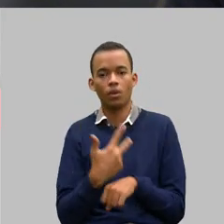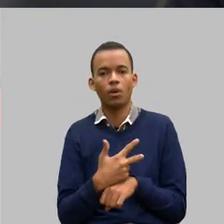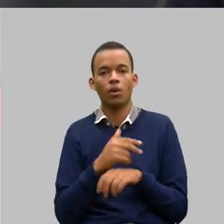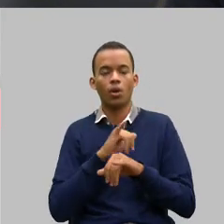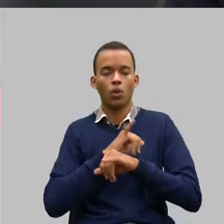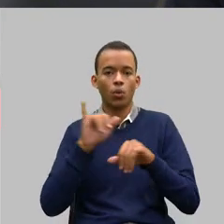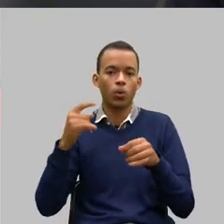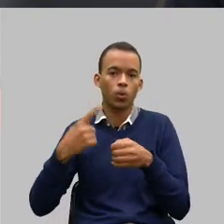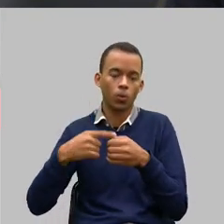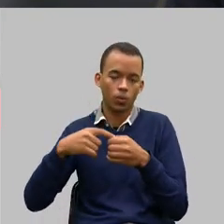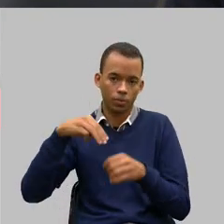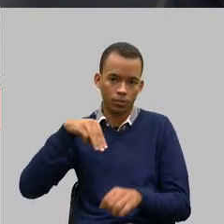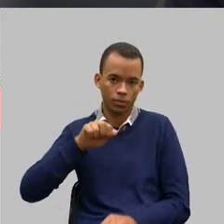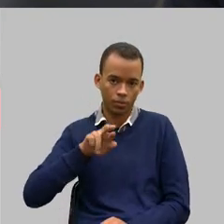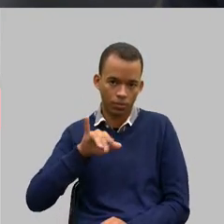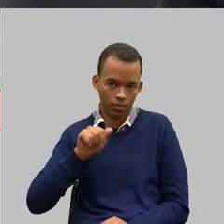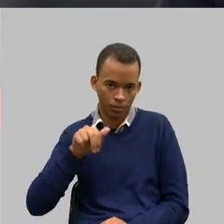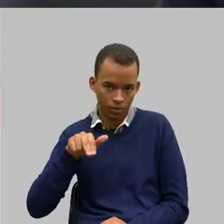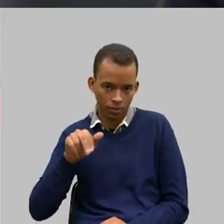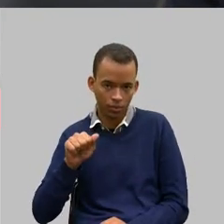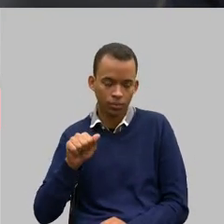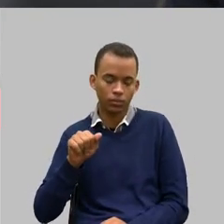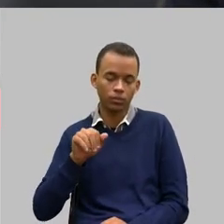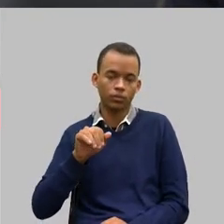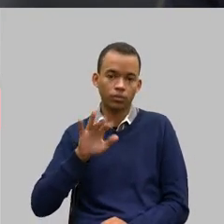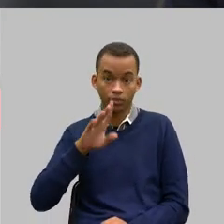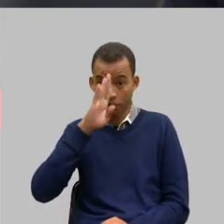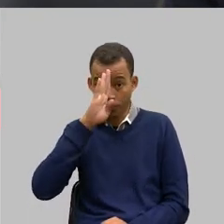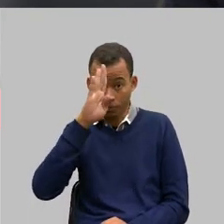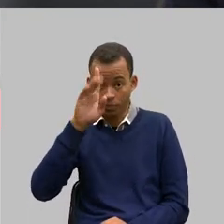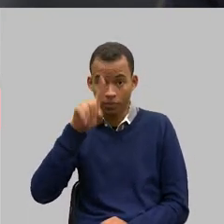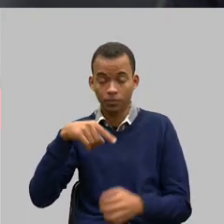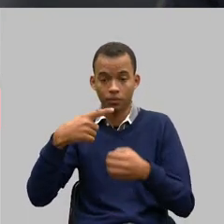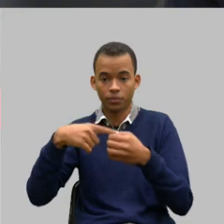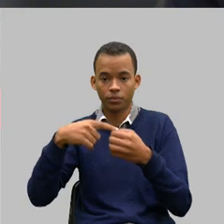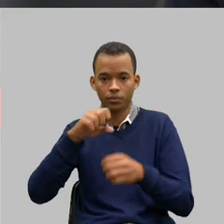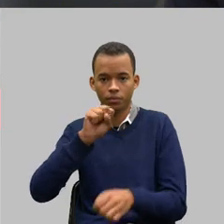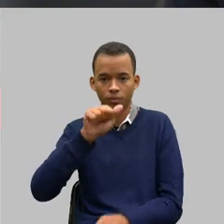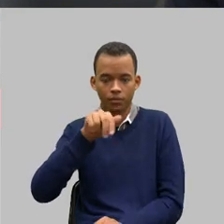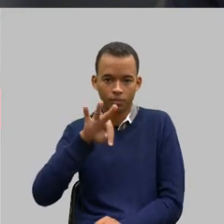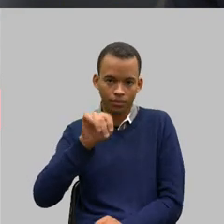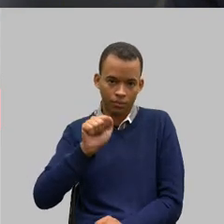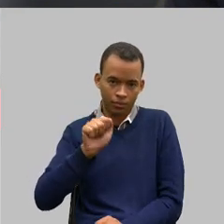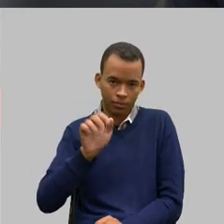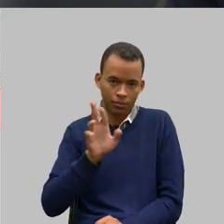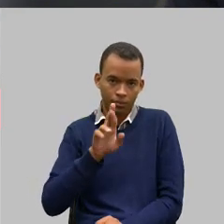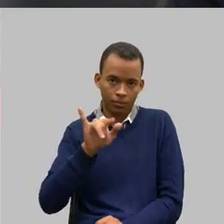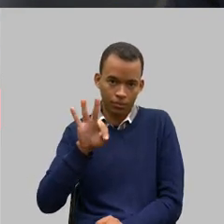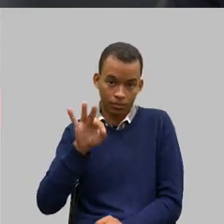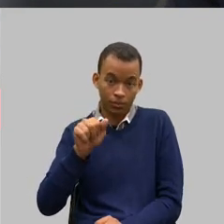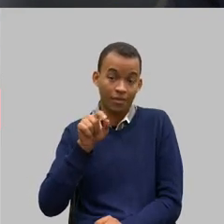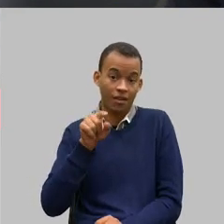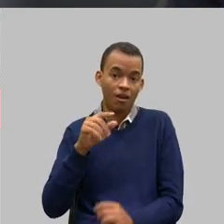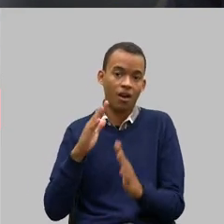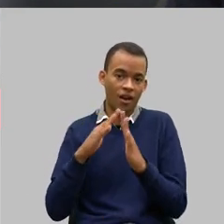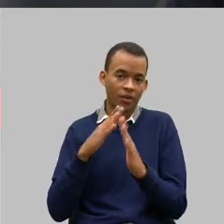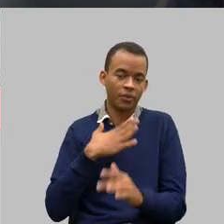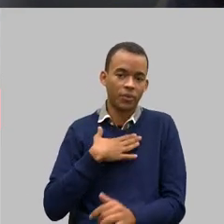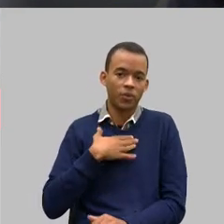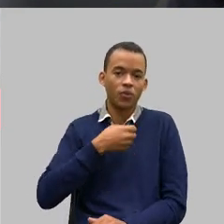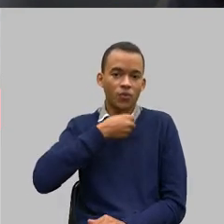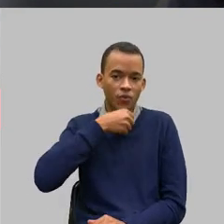mas em especial para nossa gente de Santa Rita de Mariana terra do meu saudoso avô terra do meu